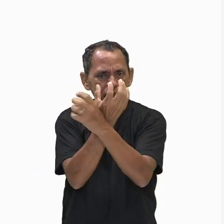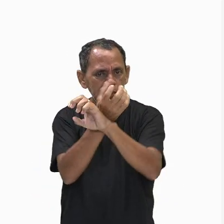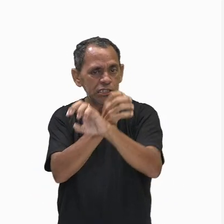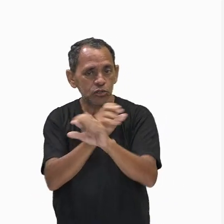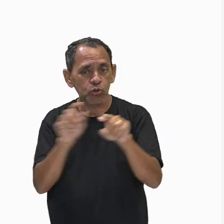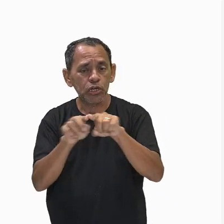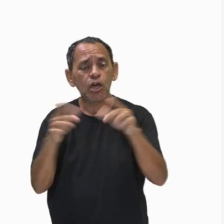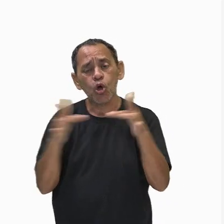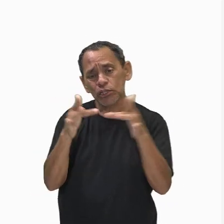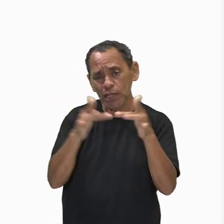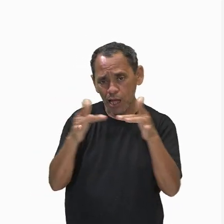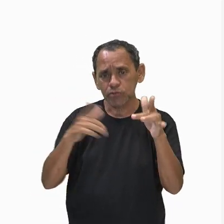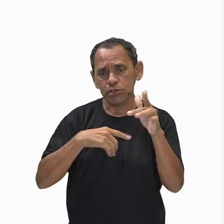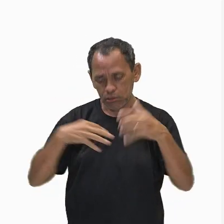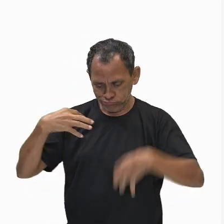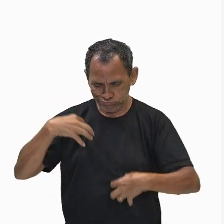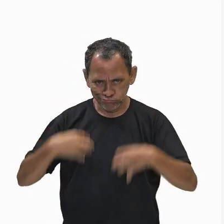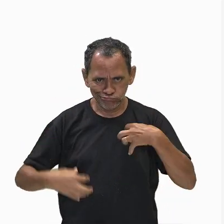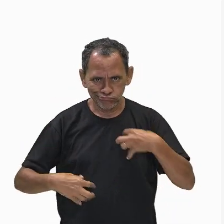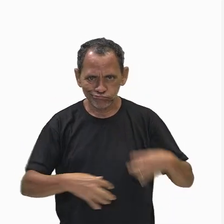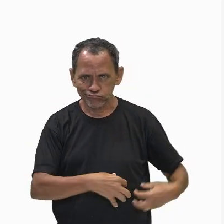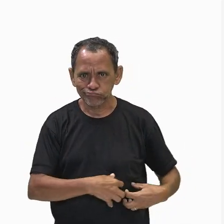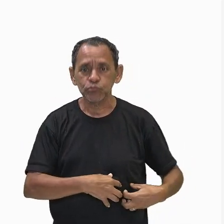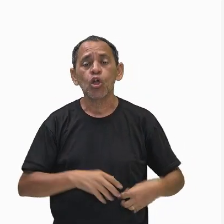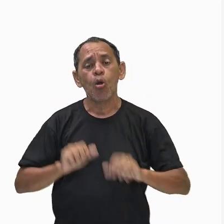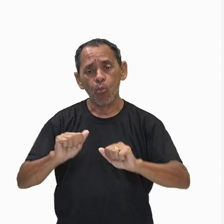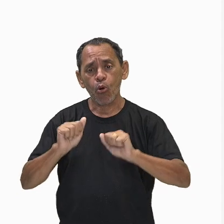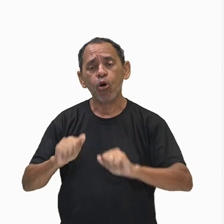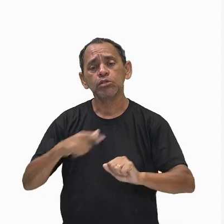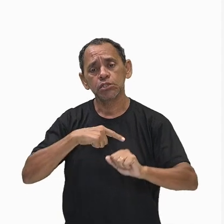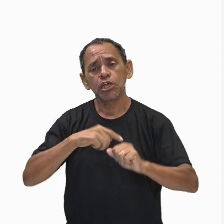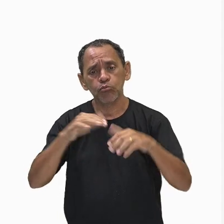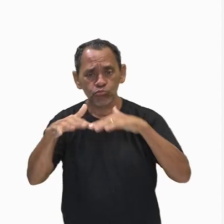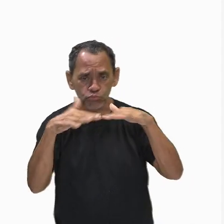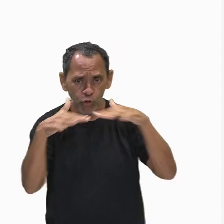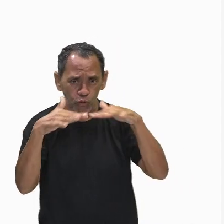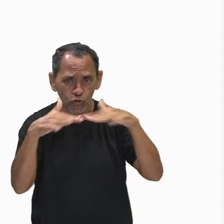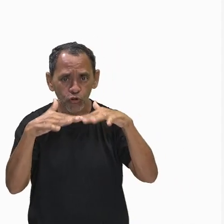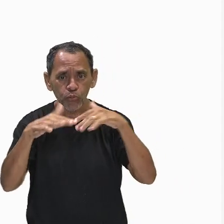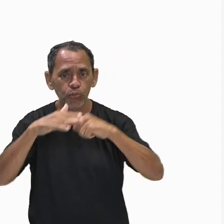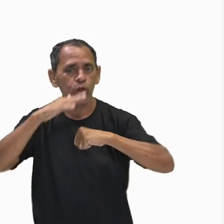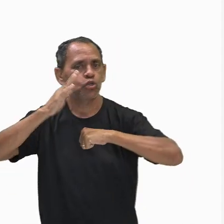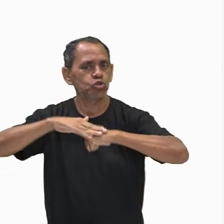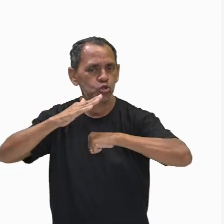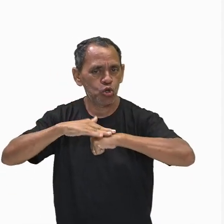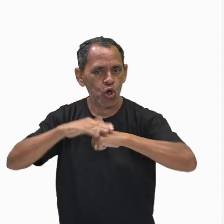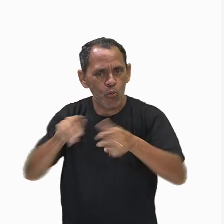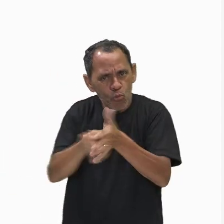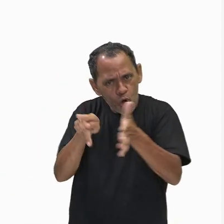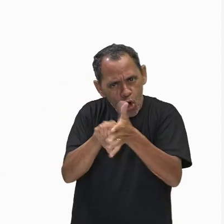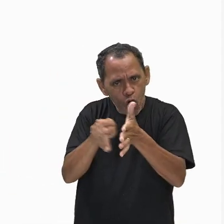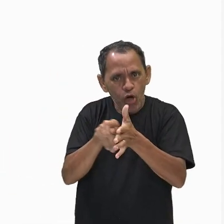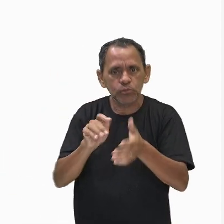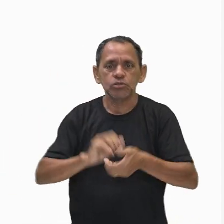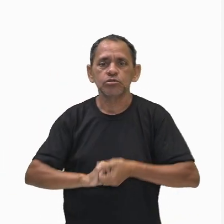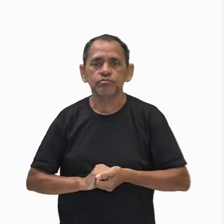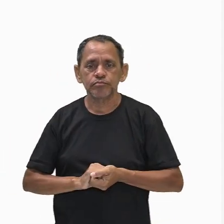nossos ossos. Pode haver ainda assim movimentos involuntários, mas na sua maioria são